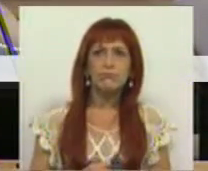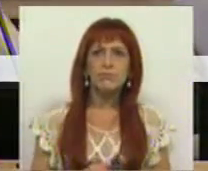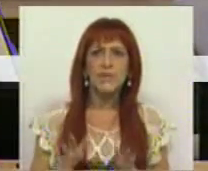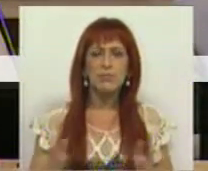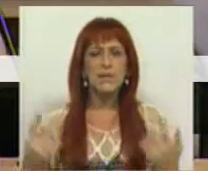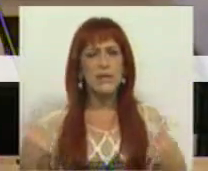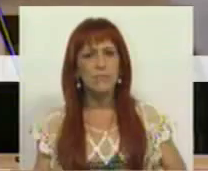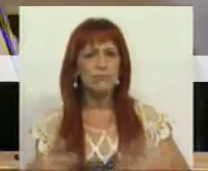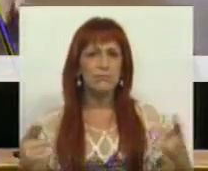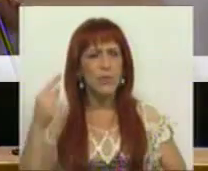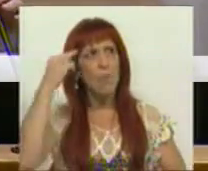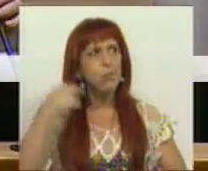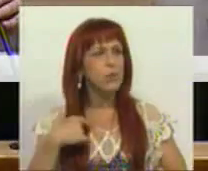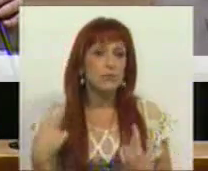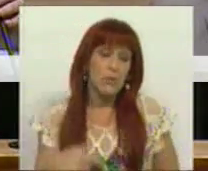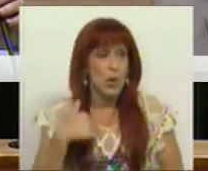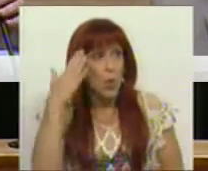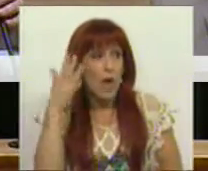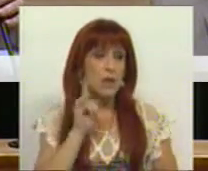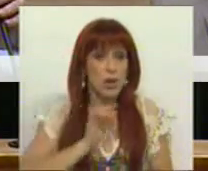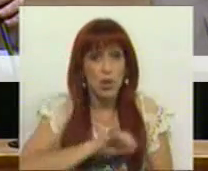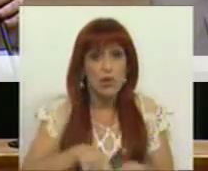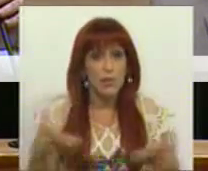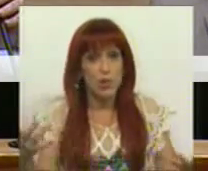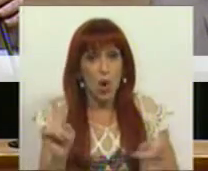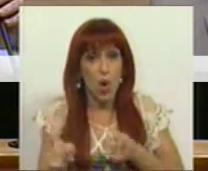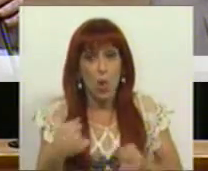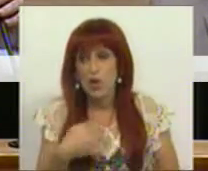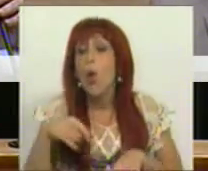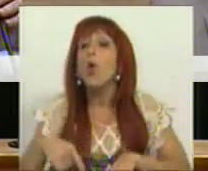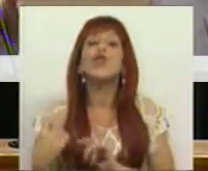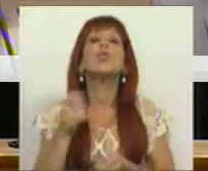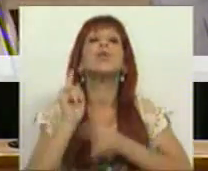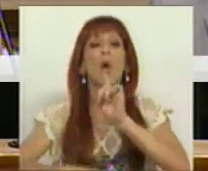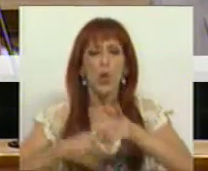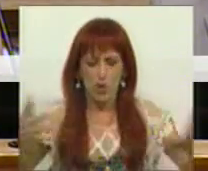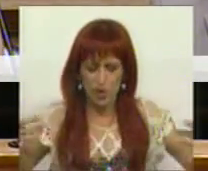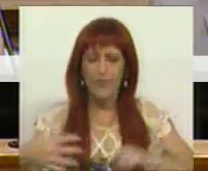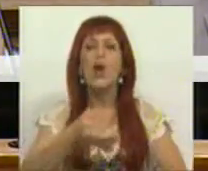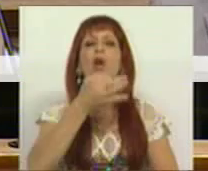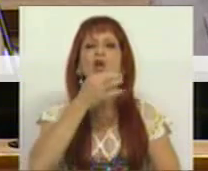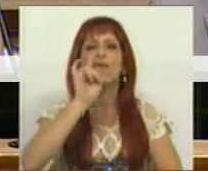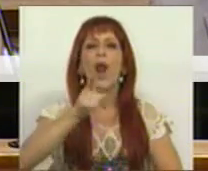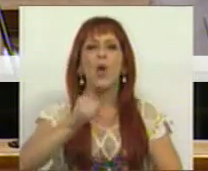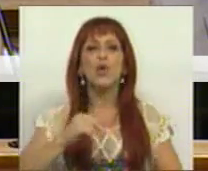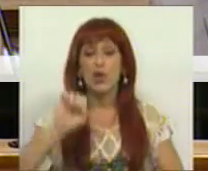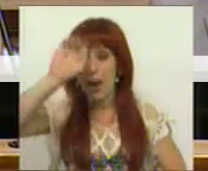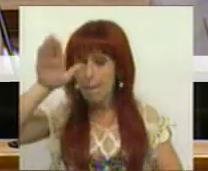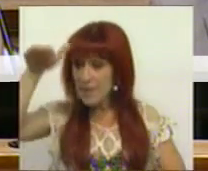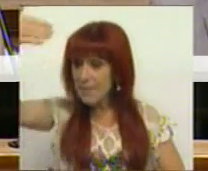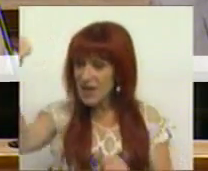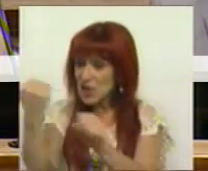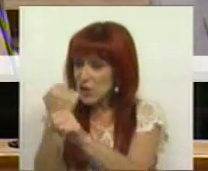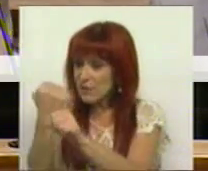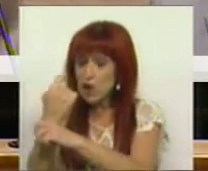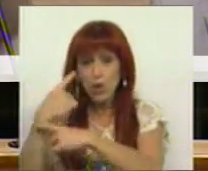temos que ter consciência, creio eu, Senhoras e Senhores Deputados, daquilo que estamos hoje a discutir. Estamos a falar de um dos primeiros